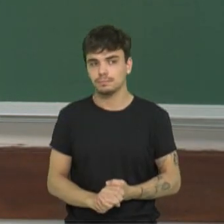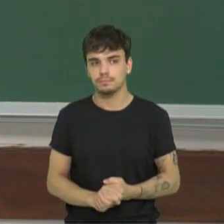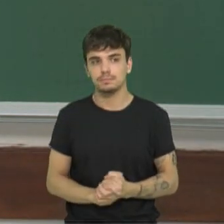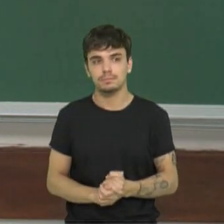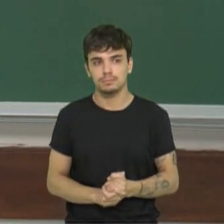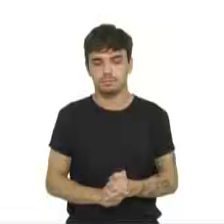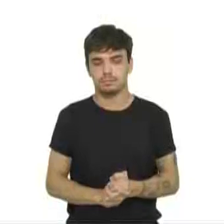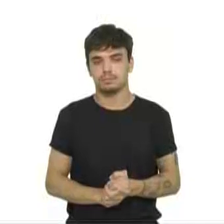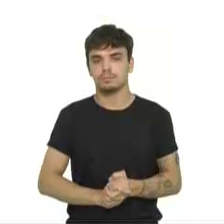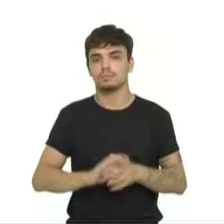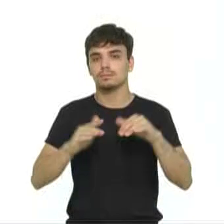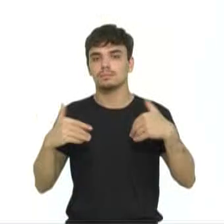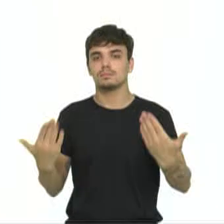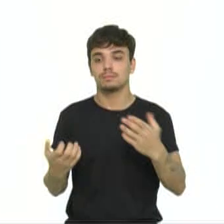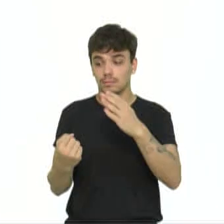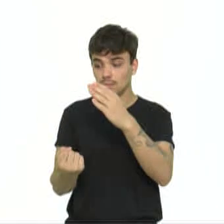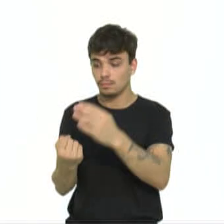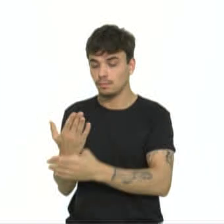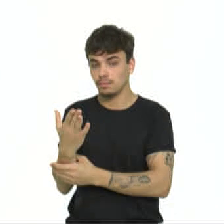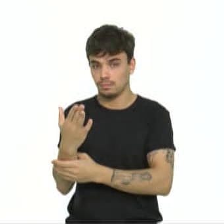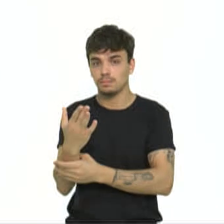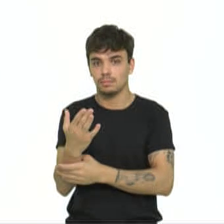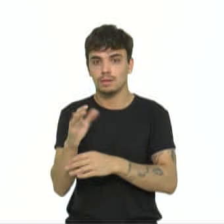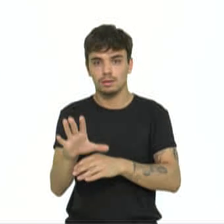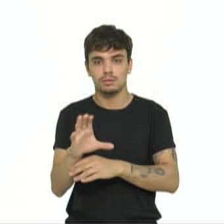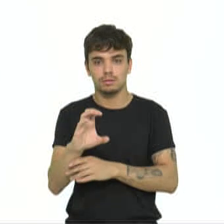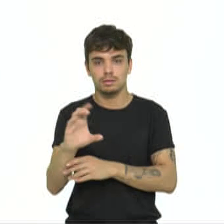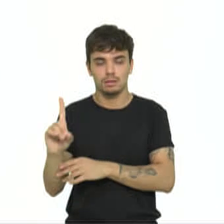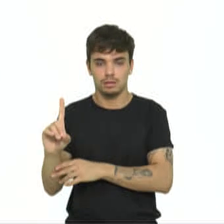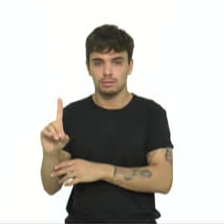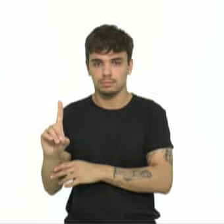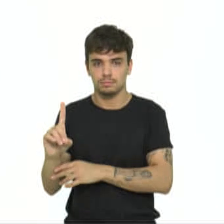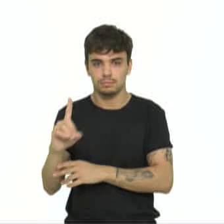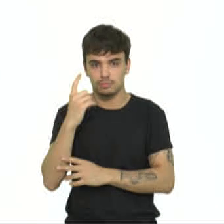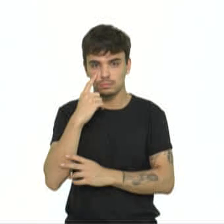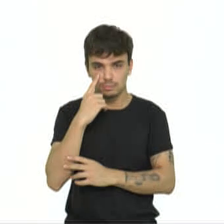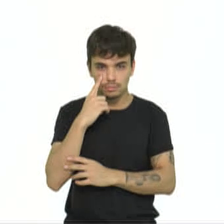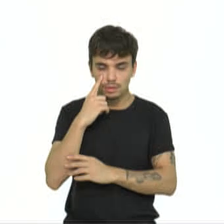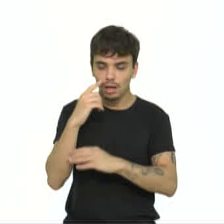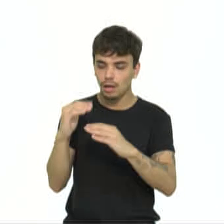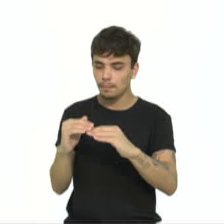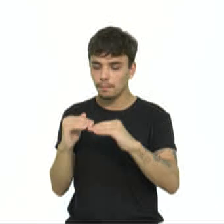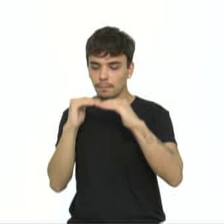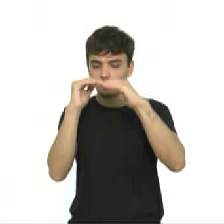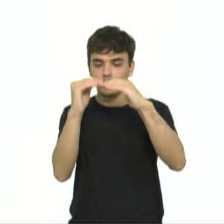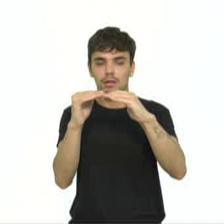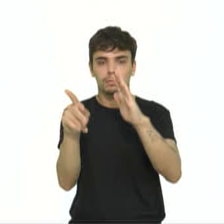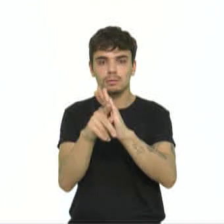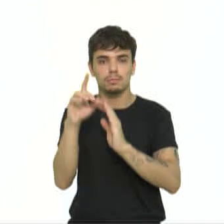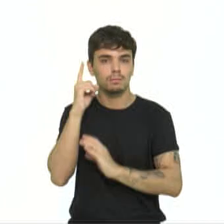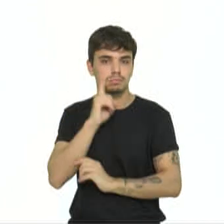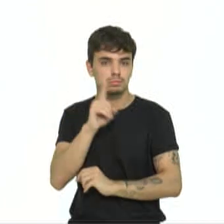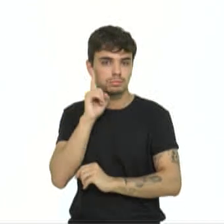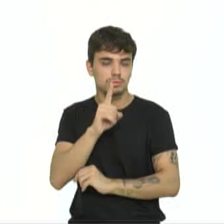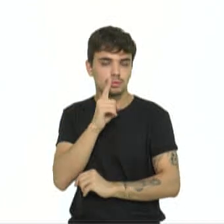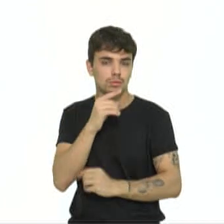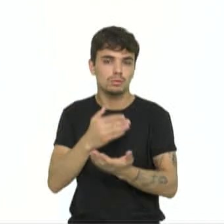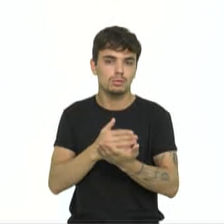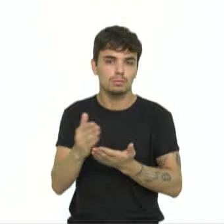80. Então, com o surgimento do compact disc, a classe média americana começou a se desfazer de